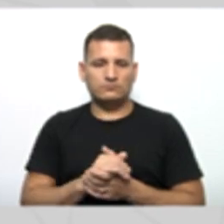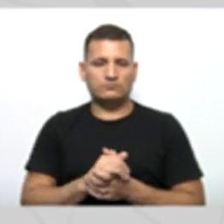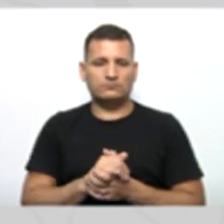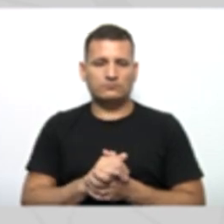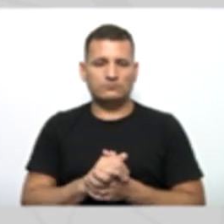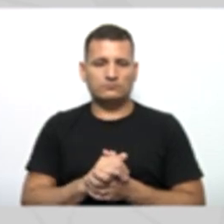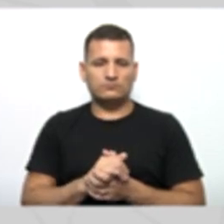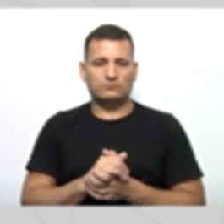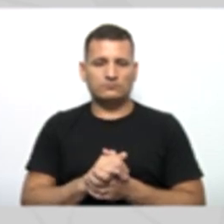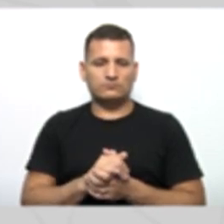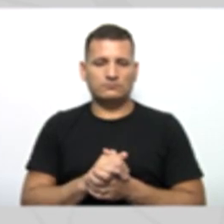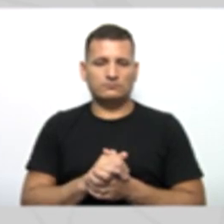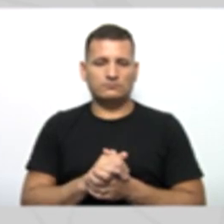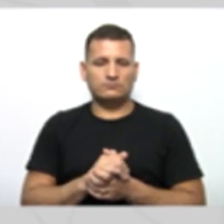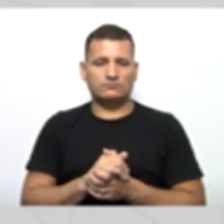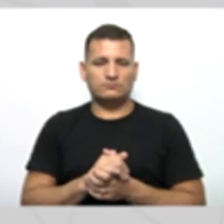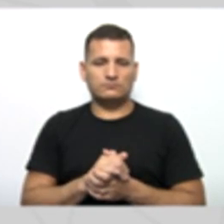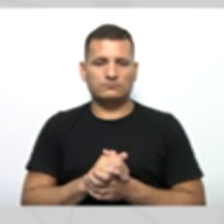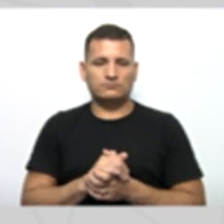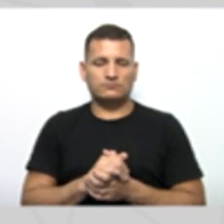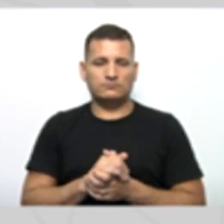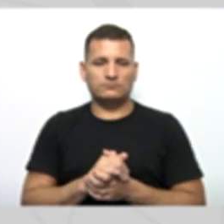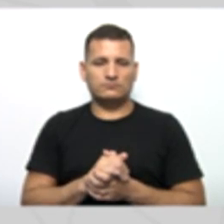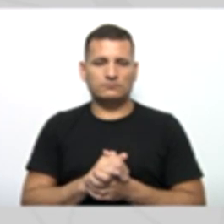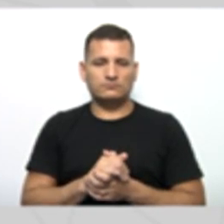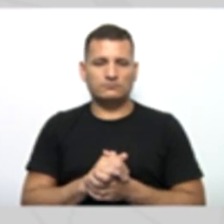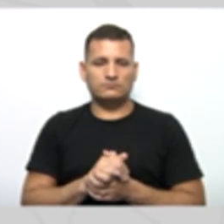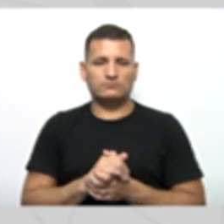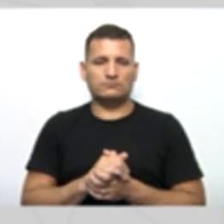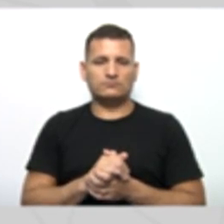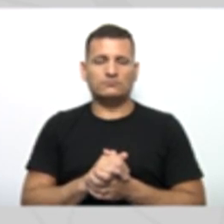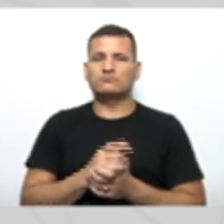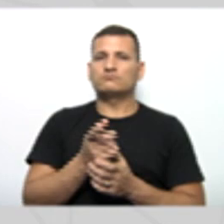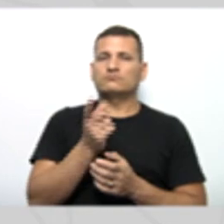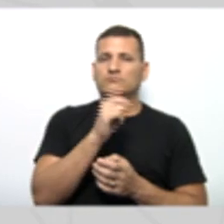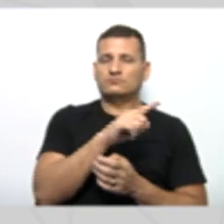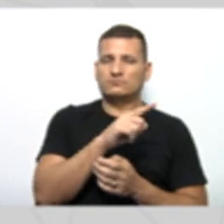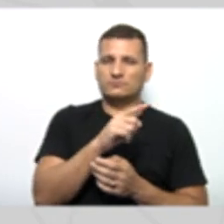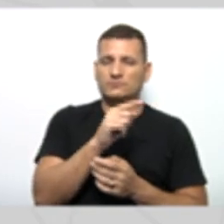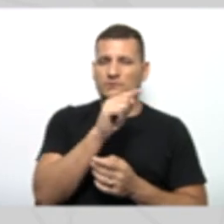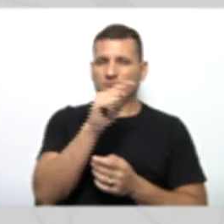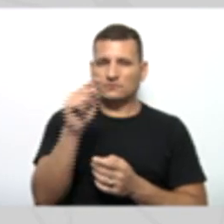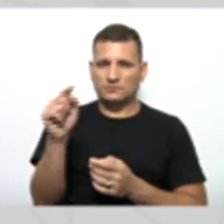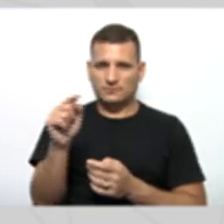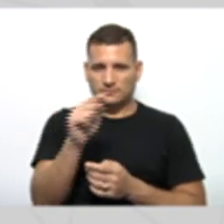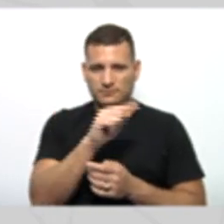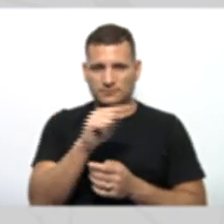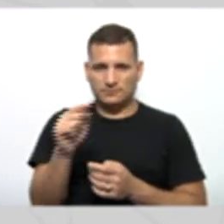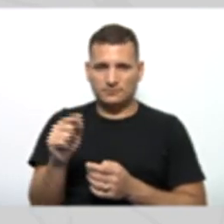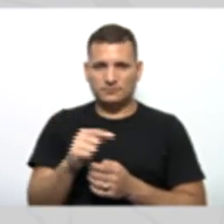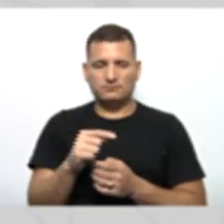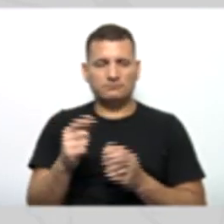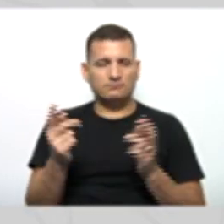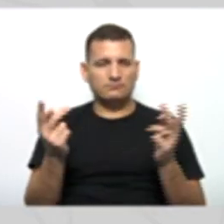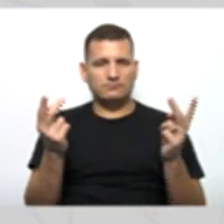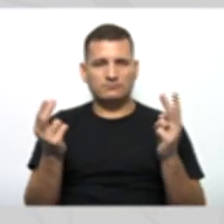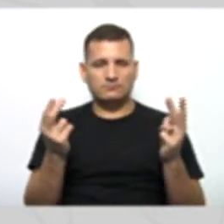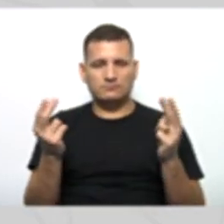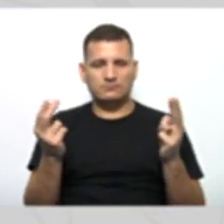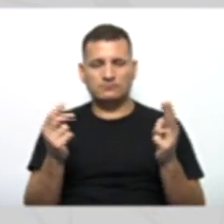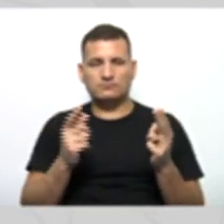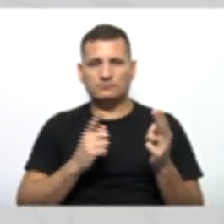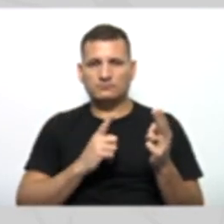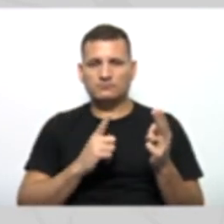essas mesmas funções são aqui do diagrama de sequência, ó. Até para ficar mais claro para vocês, ó. Ele tem